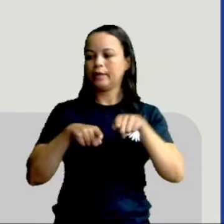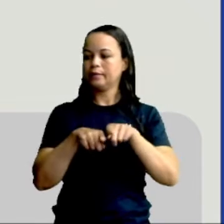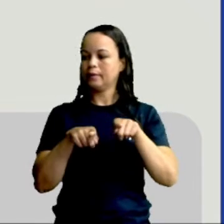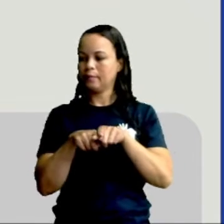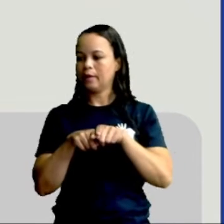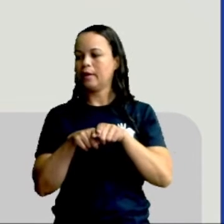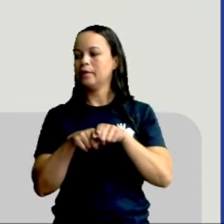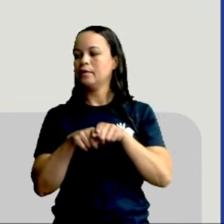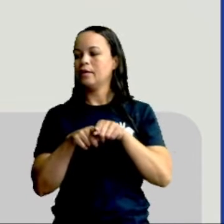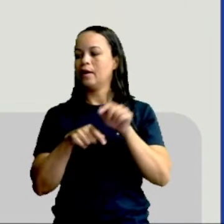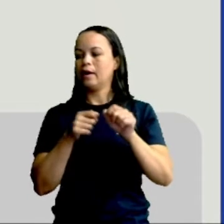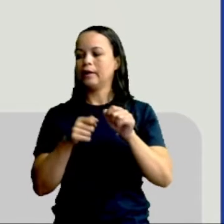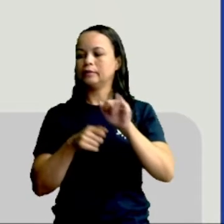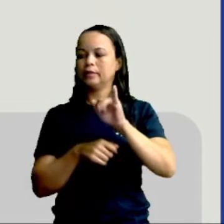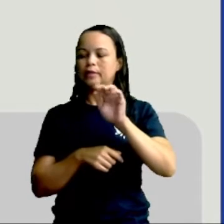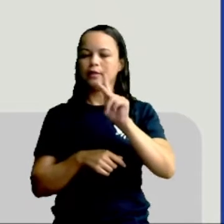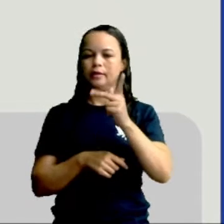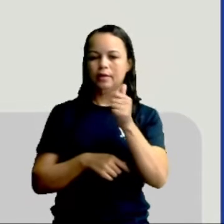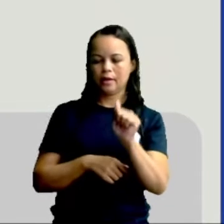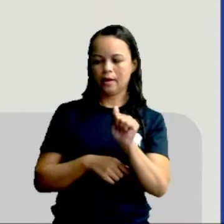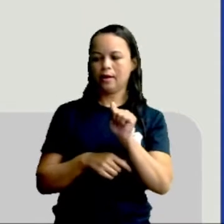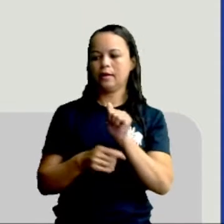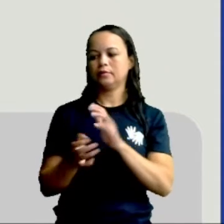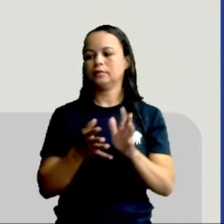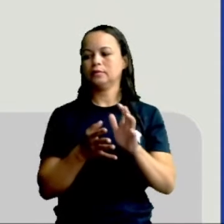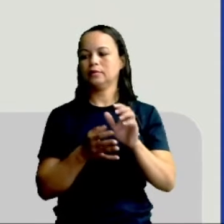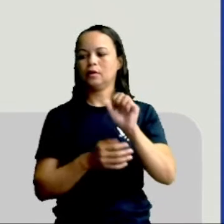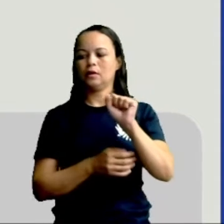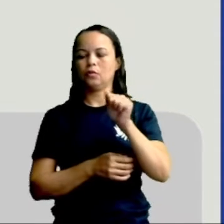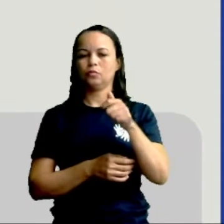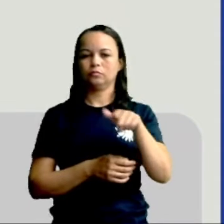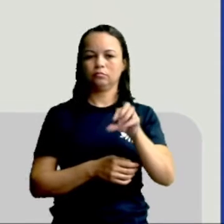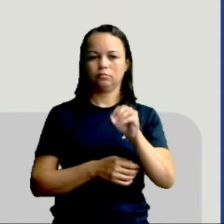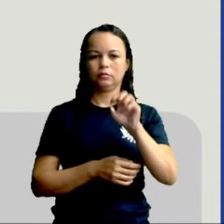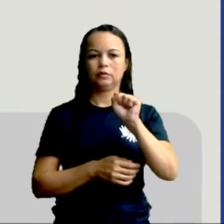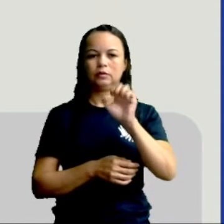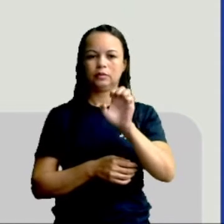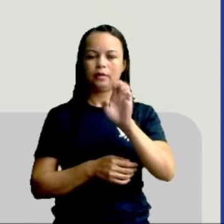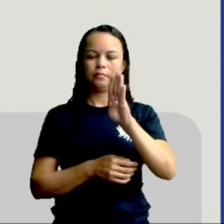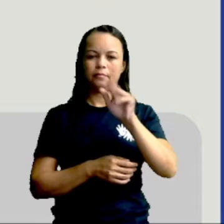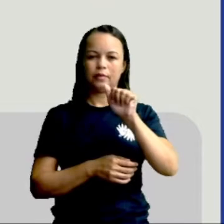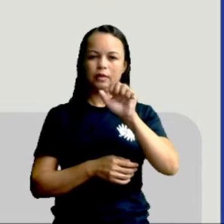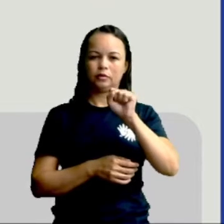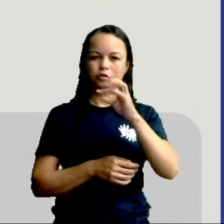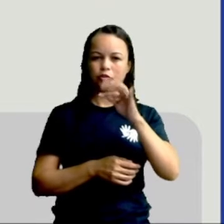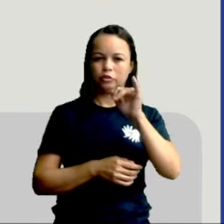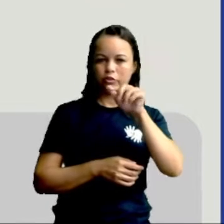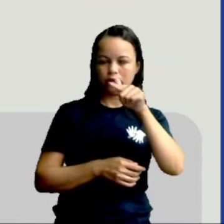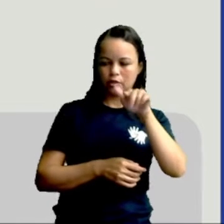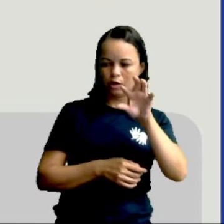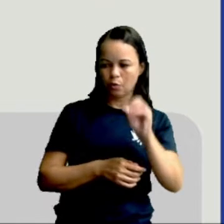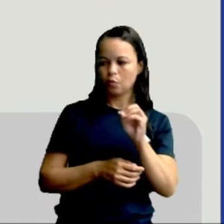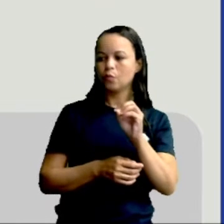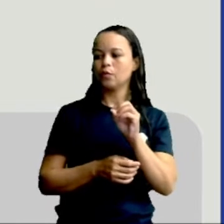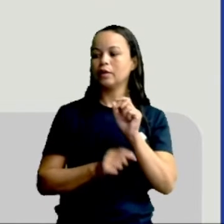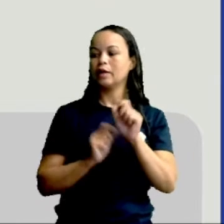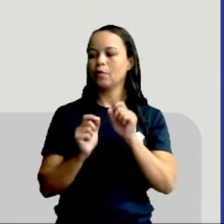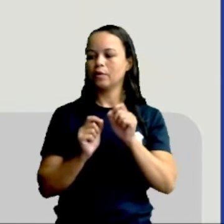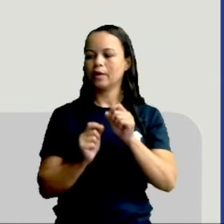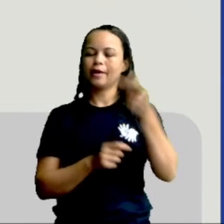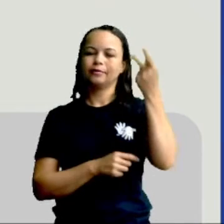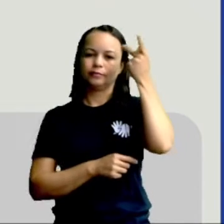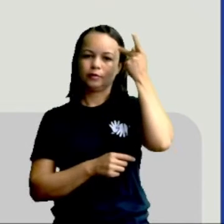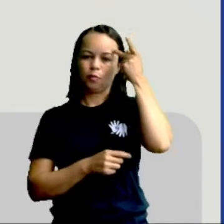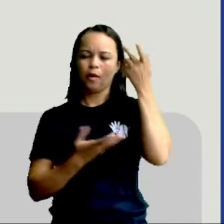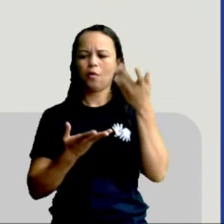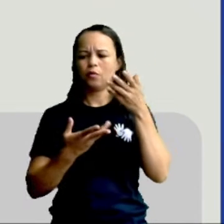Na imagem você vai ver a Baía de Guanabara. Essa imagem é muito conhecida nas nossas novelas, né? Provavelmente você vai reconhecer